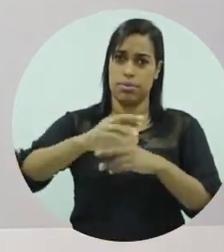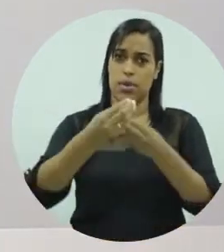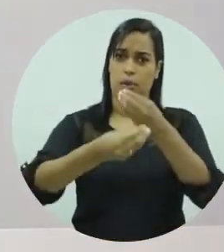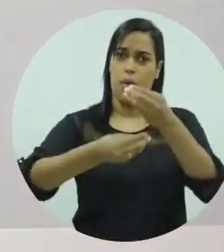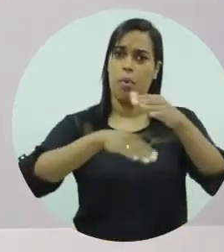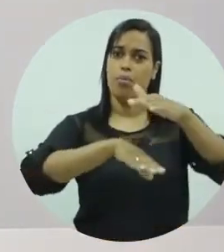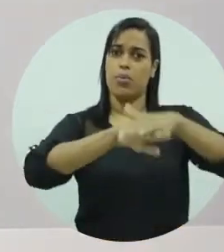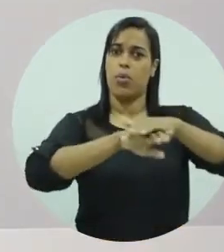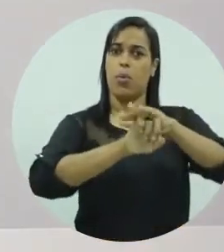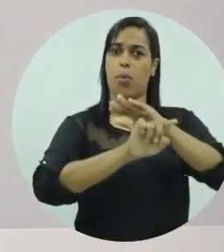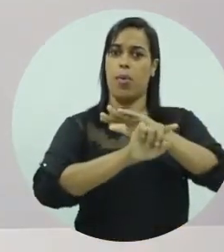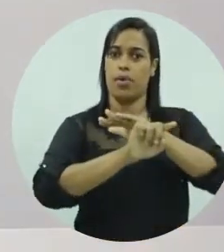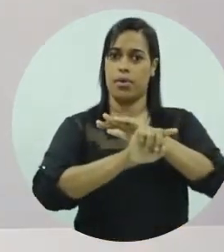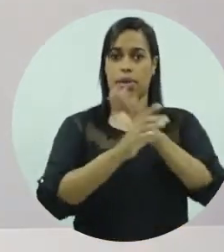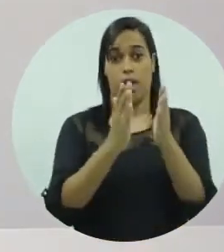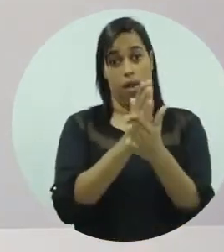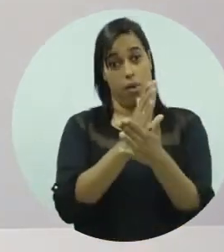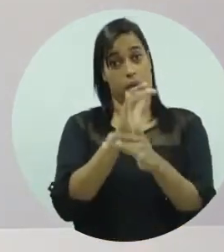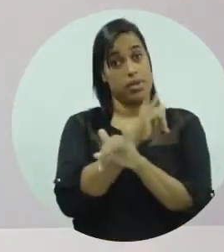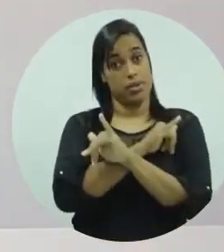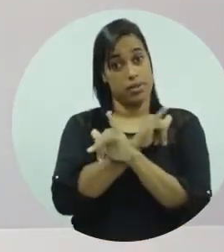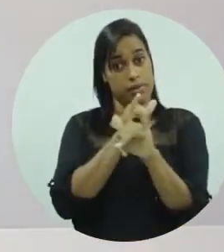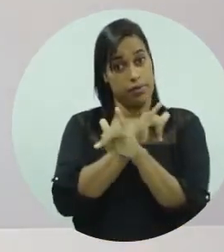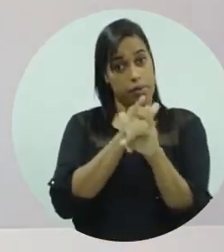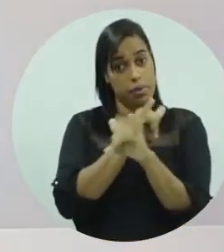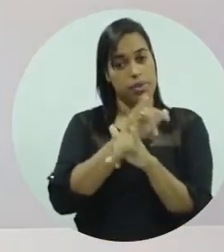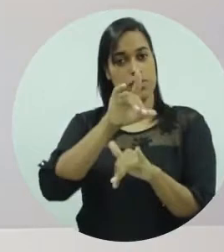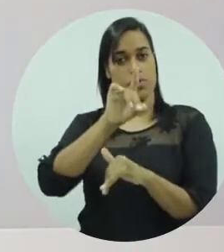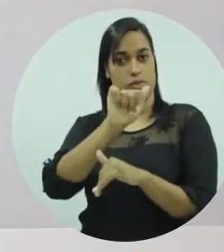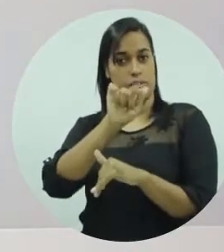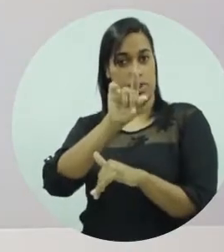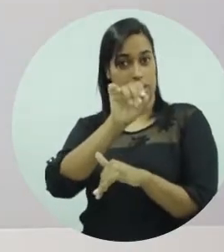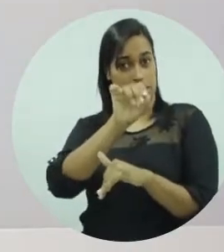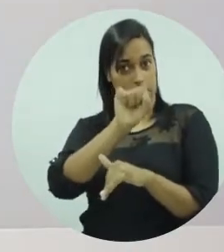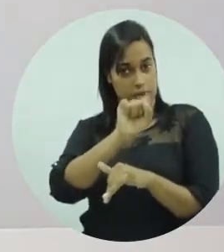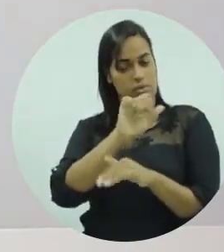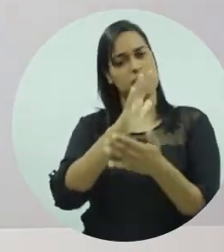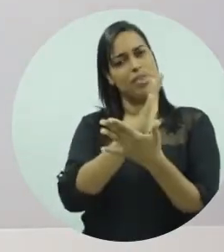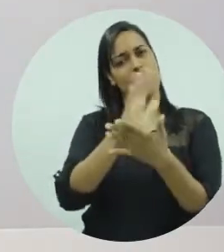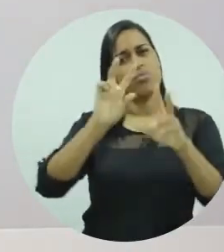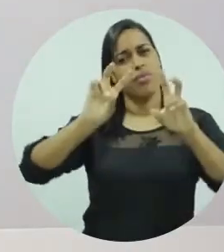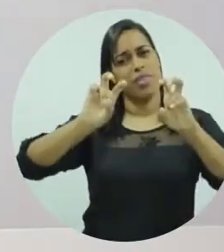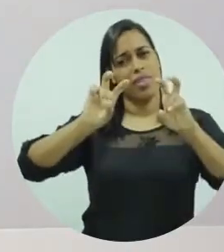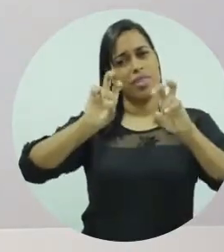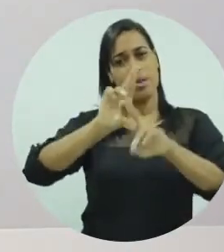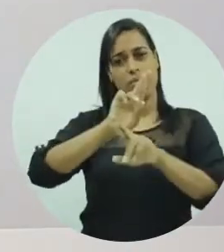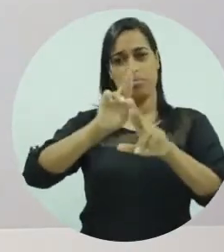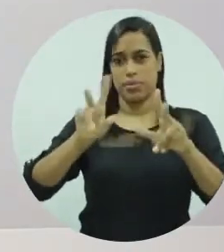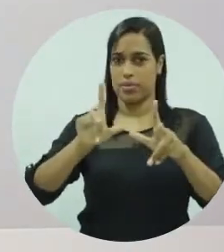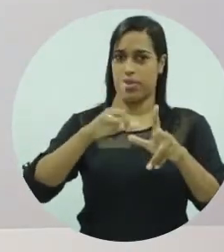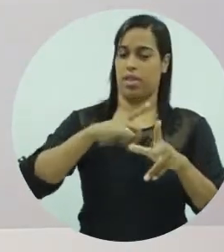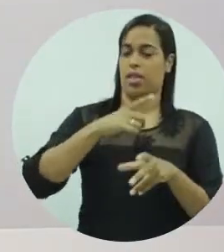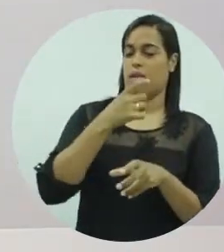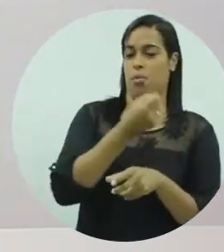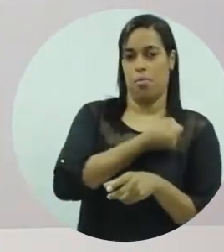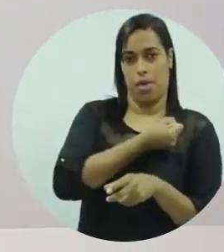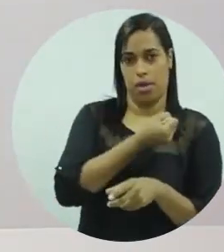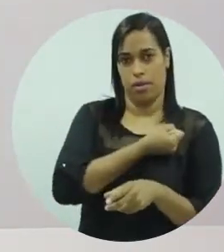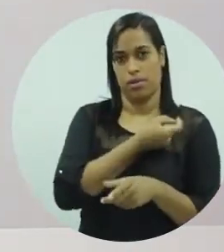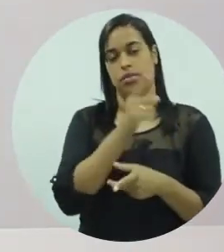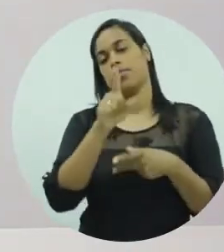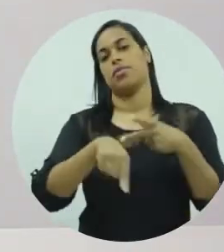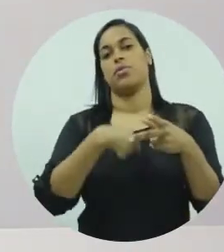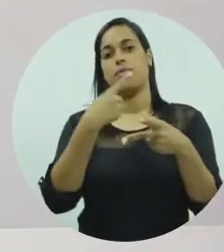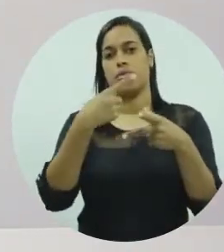se guardar os dados, já que eles podem ser de tipos diferentes. Podemos ter tipos numéricos,